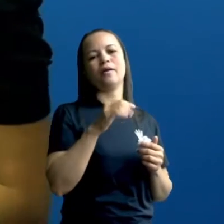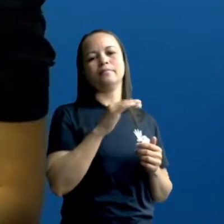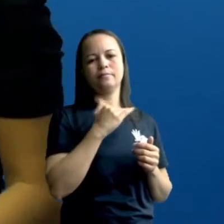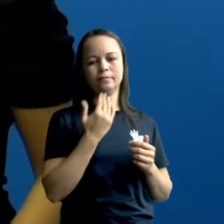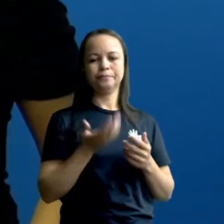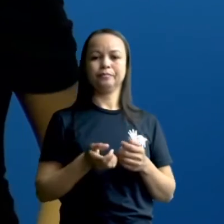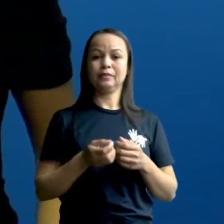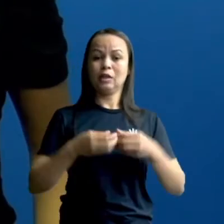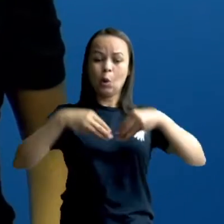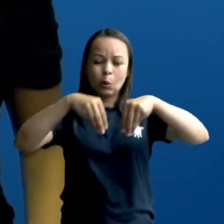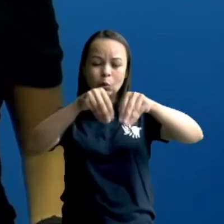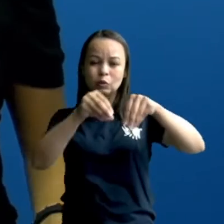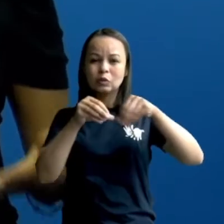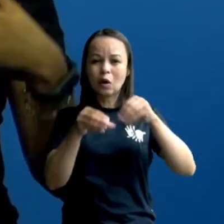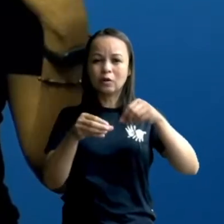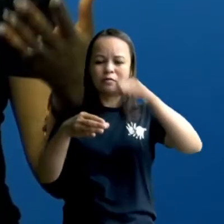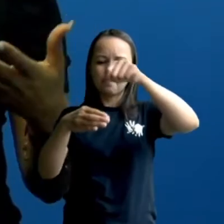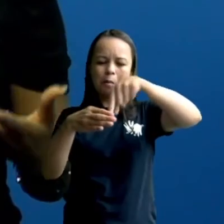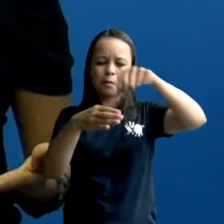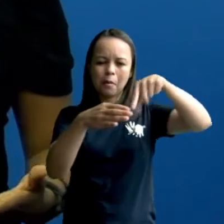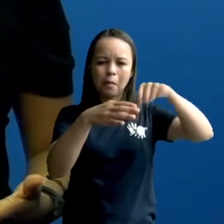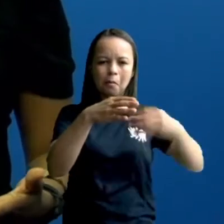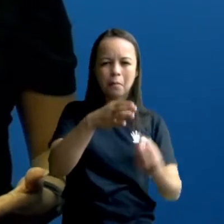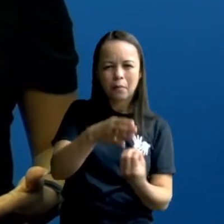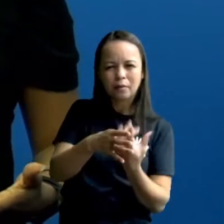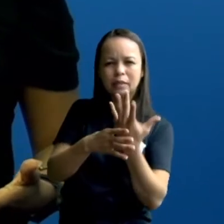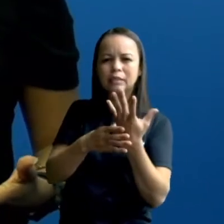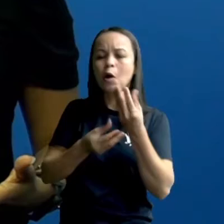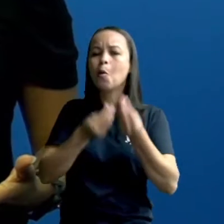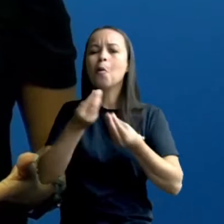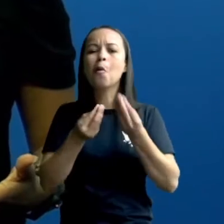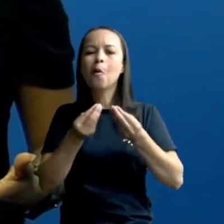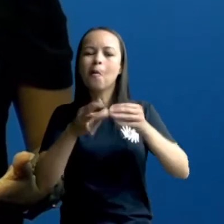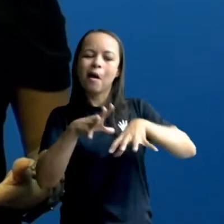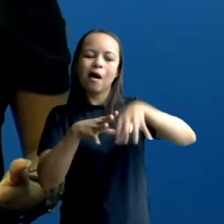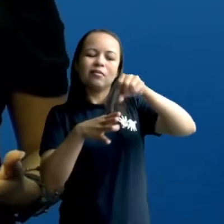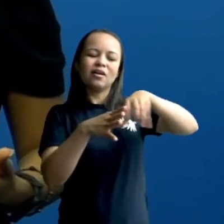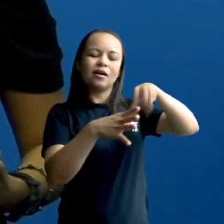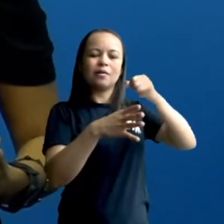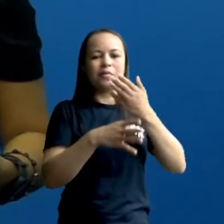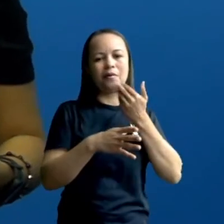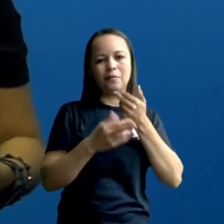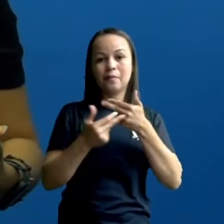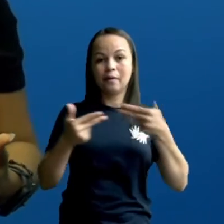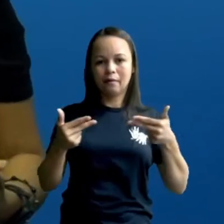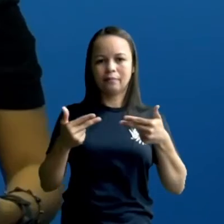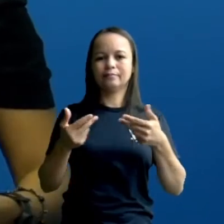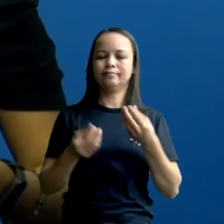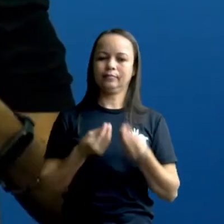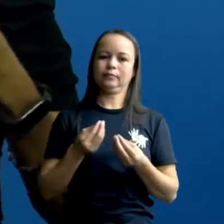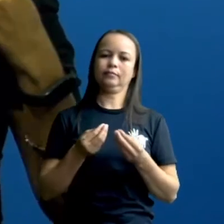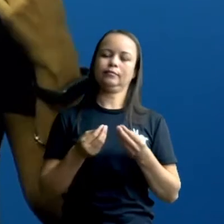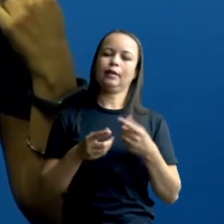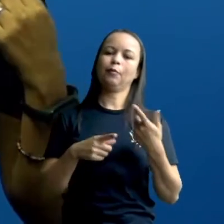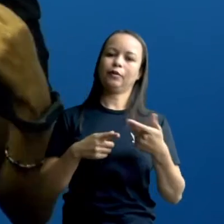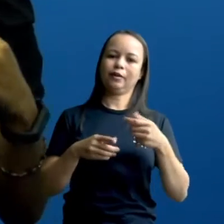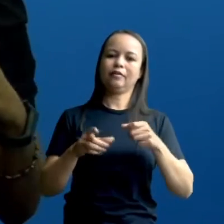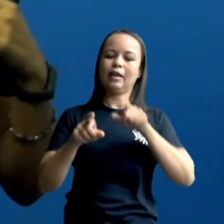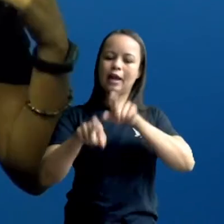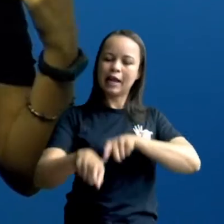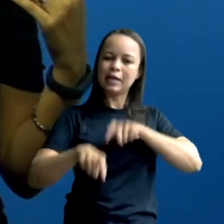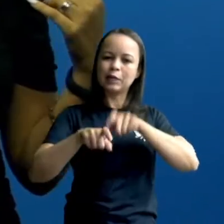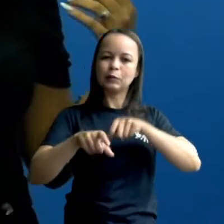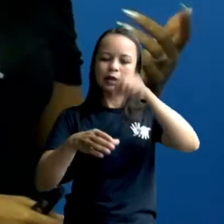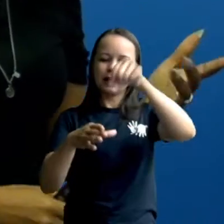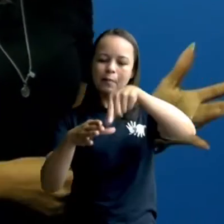não tiver um bom solo para a plantação, de onde é que a gente vai tirar o nosso alimento? Até porque todo alimento ele vem da